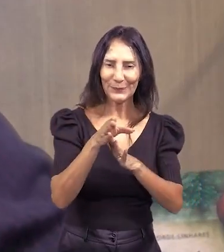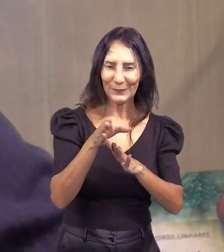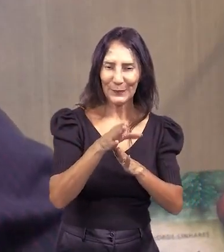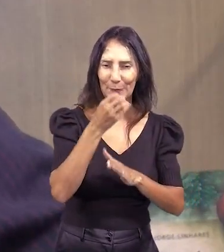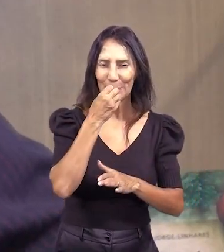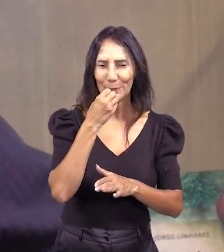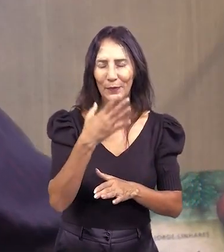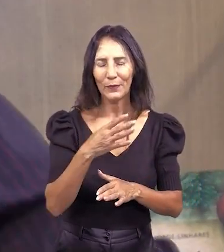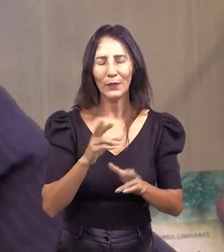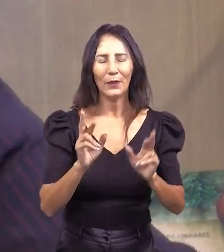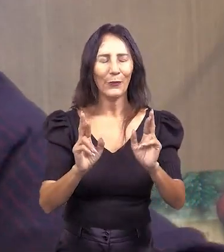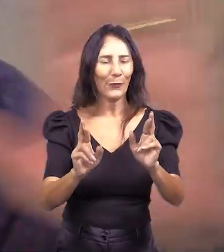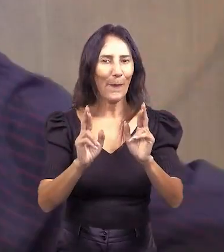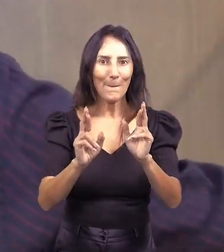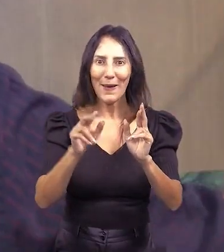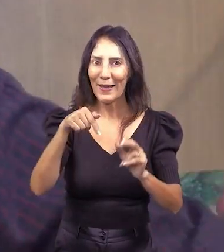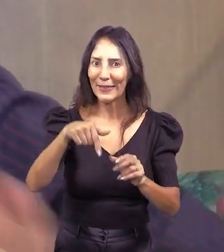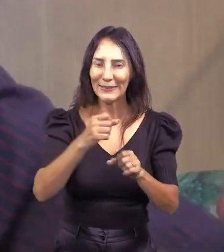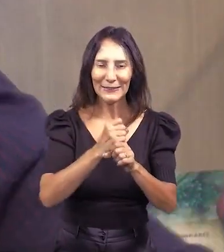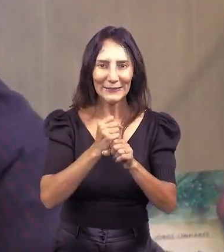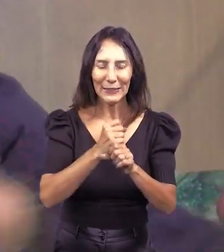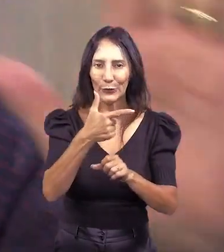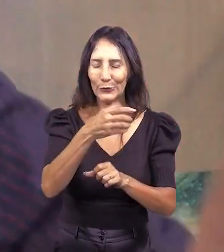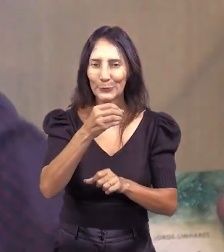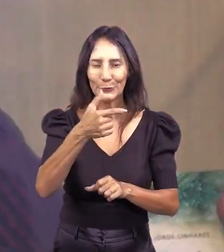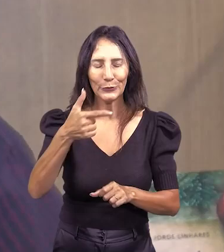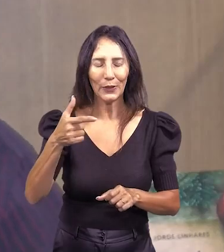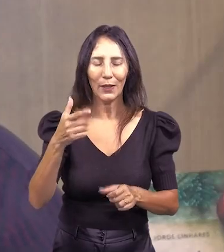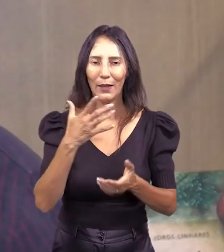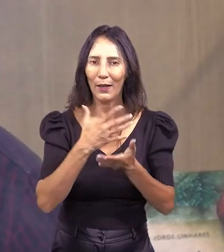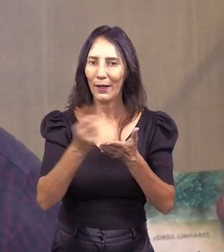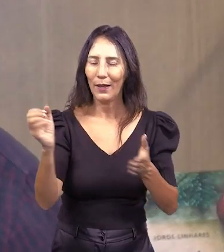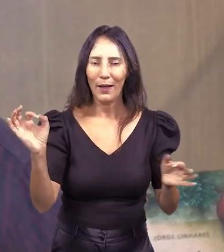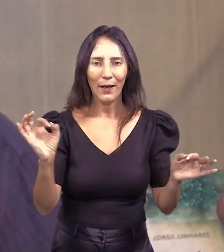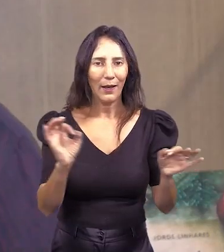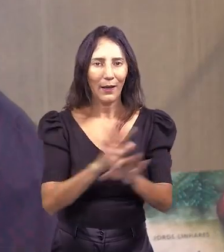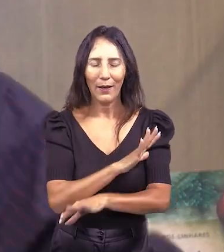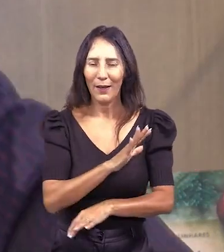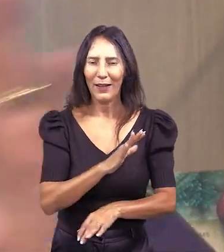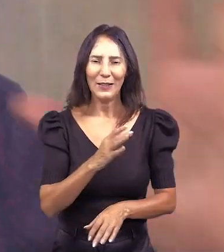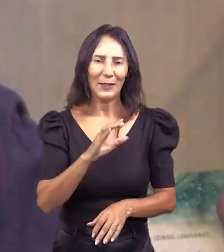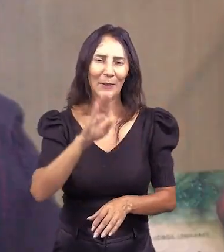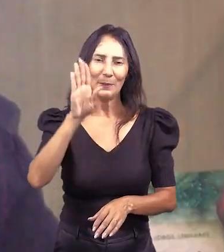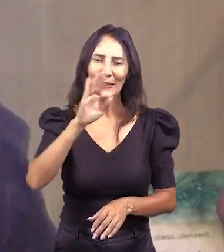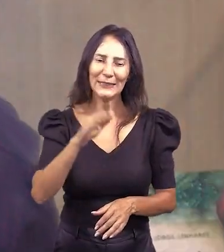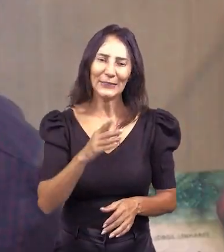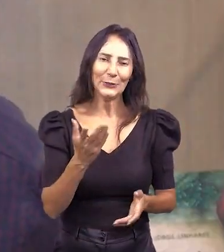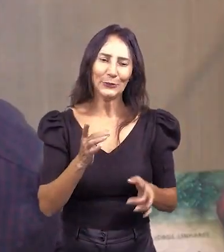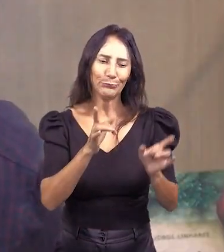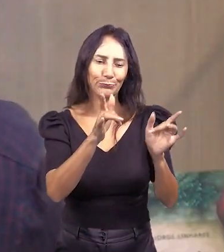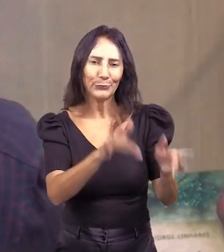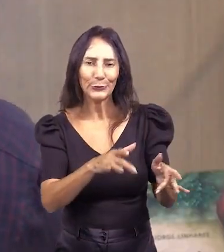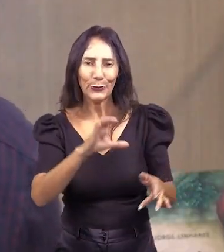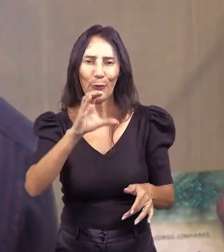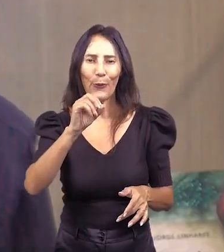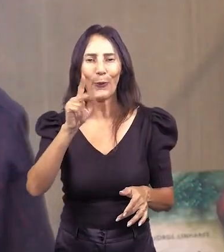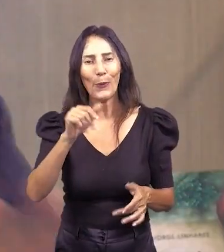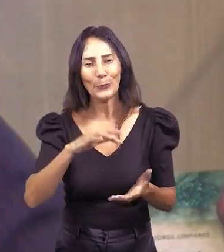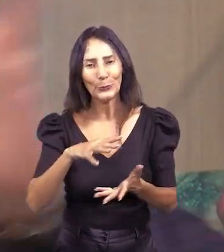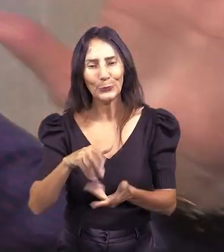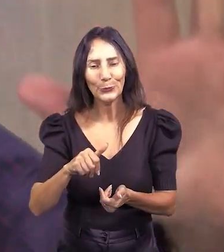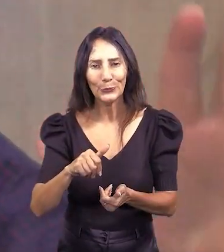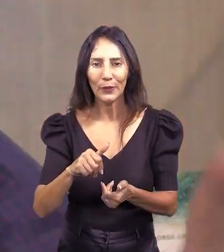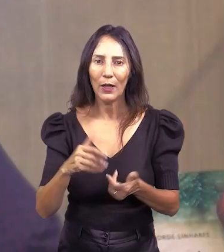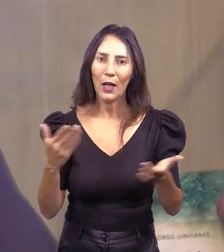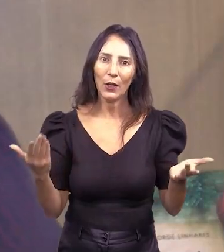Tomara que esse ano passe depressa, na verdade, passe depressa, 22, né? Brasil saiu da Copa, né?